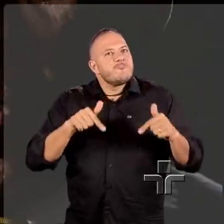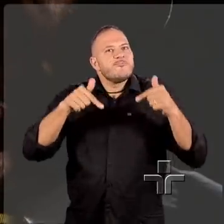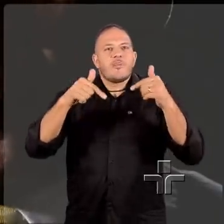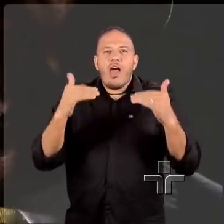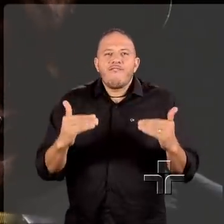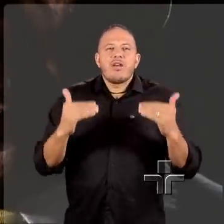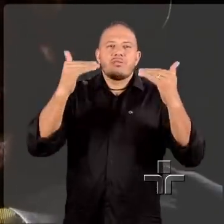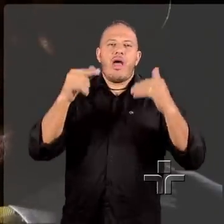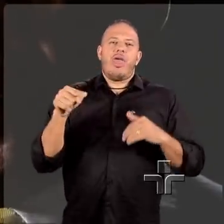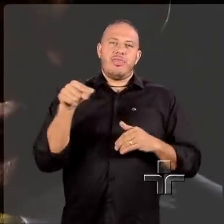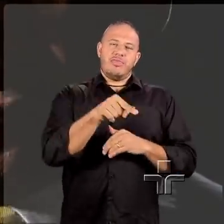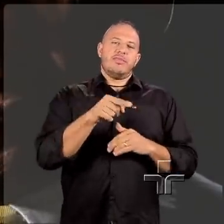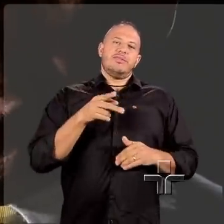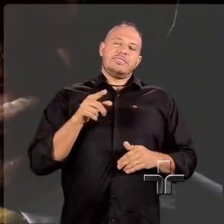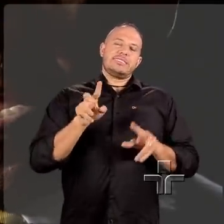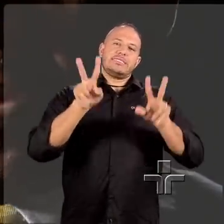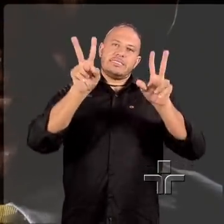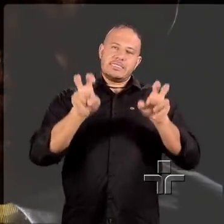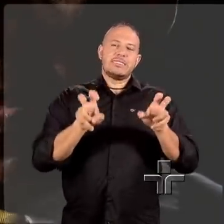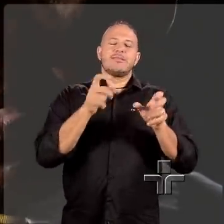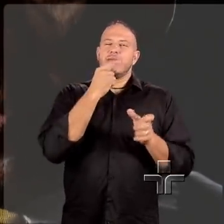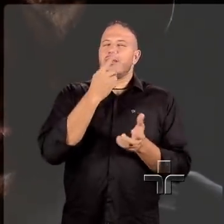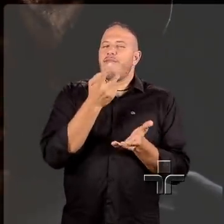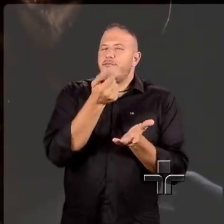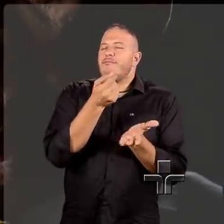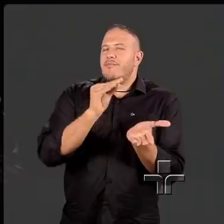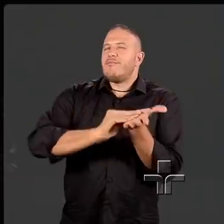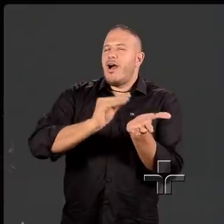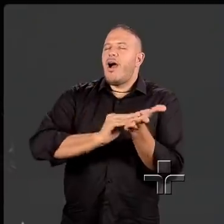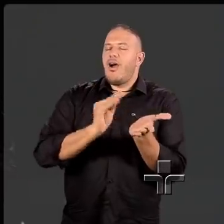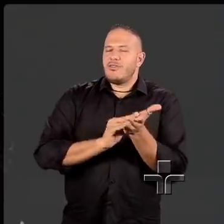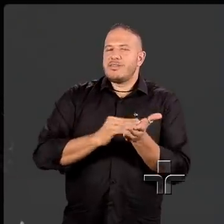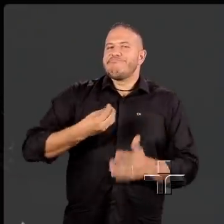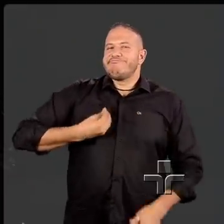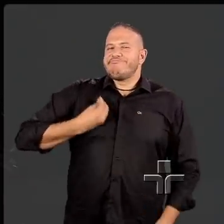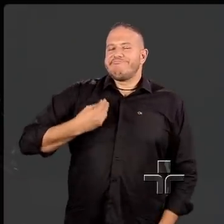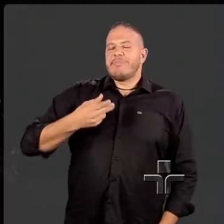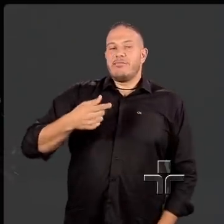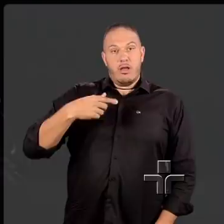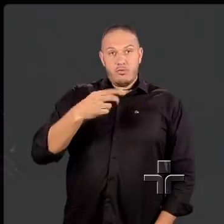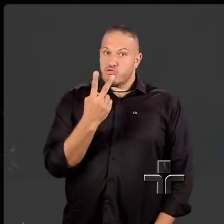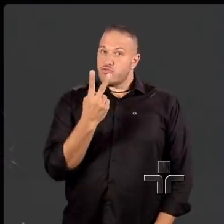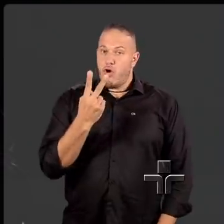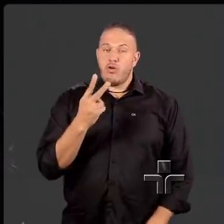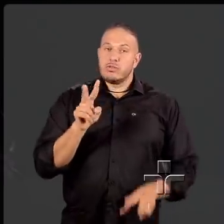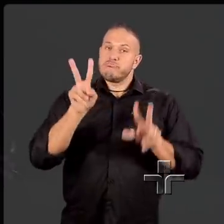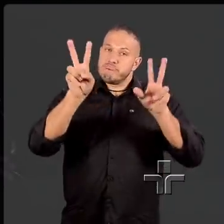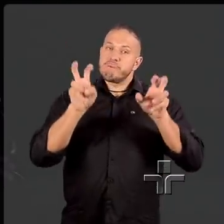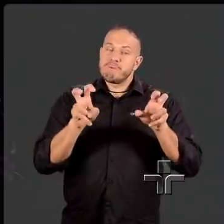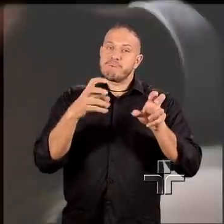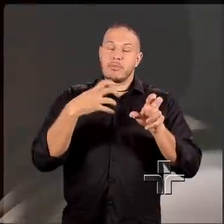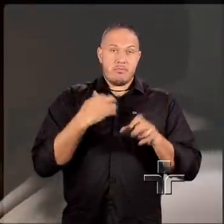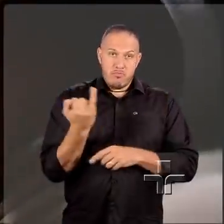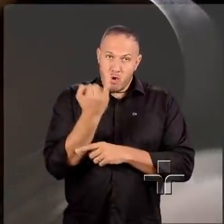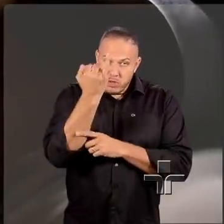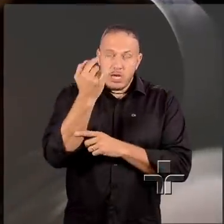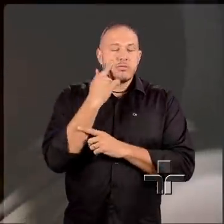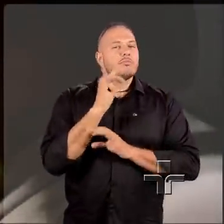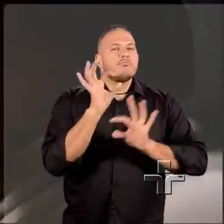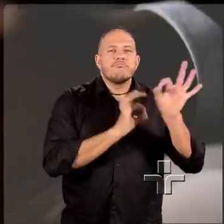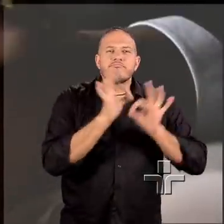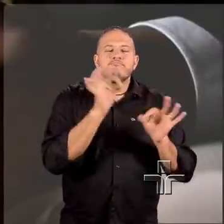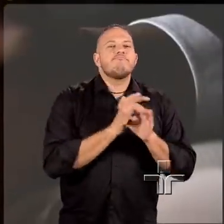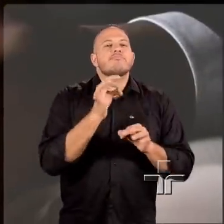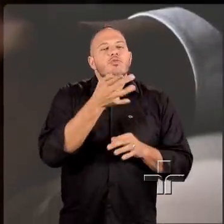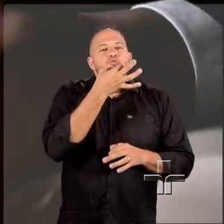que continua sendo um grande gargalo da vida nacional. 2 acontecimentos importantes foi a estruturação de um consenso que